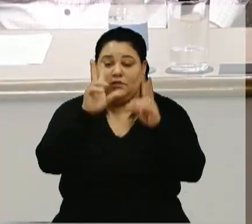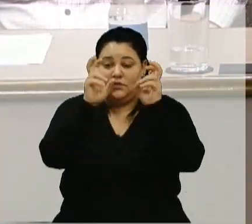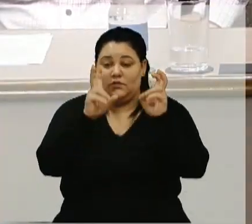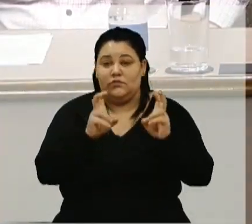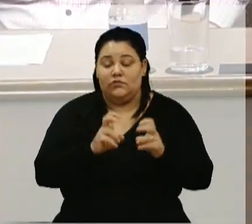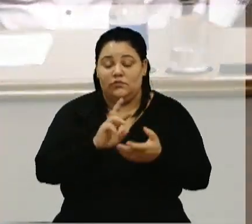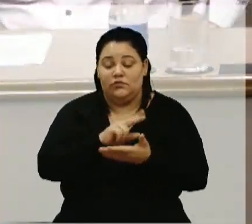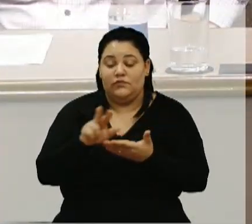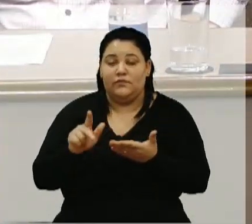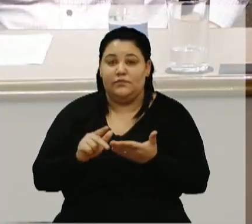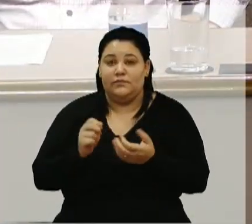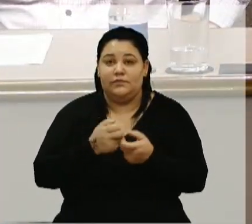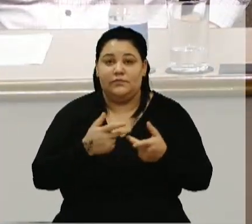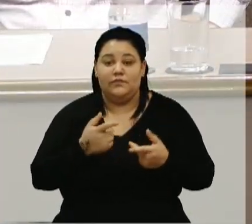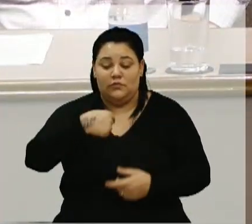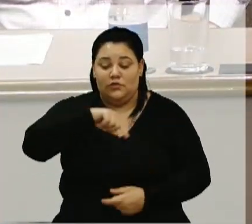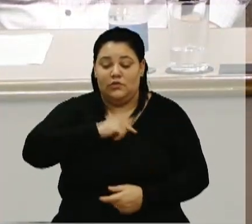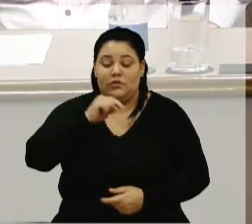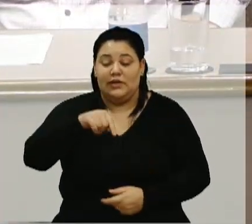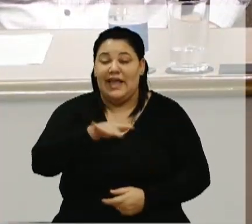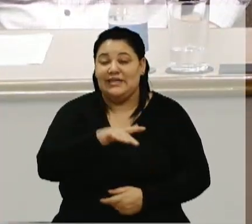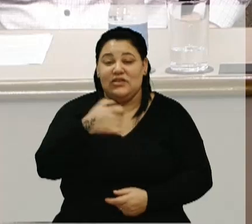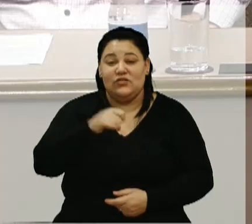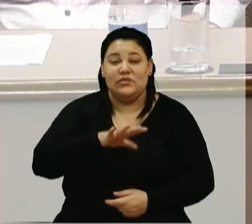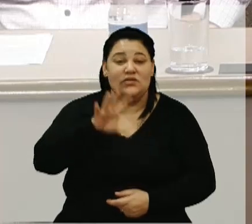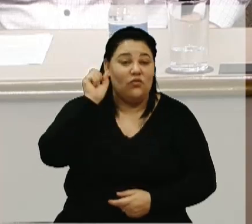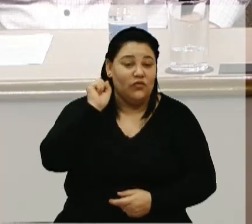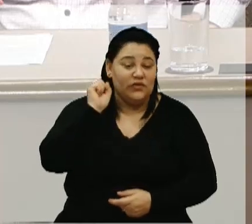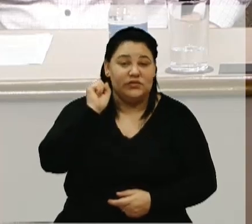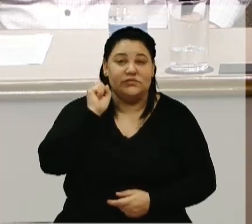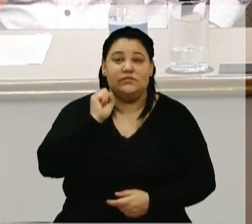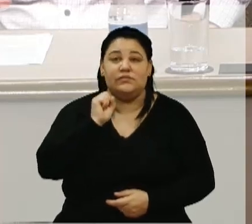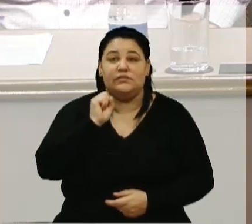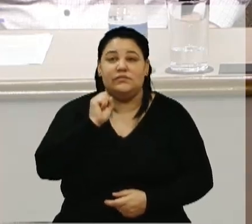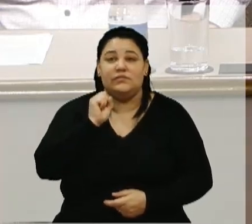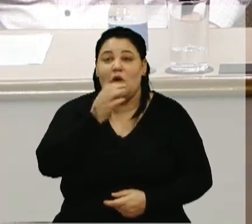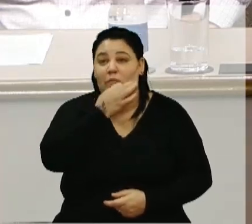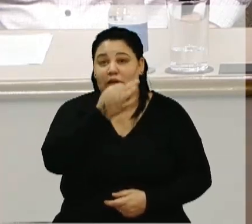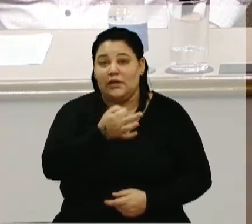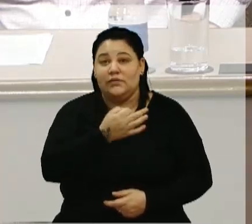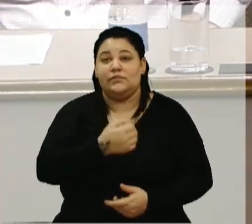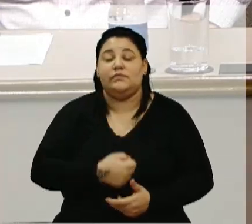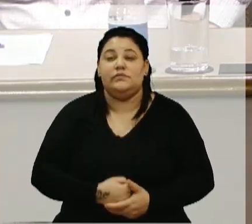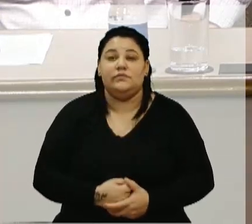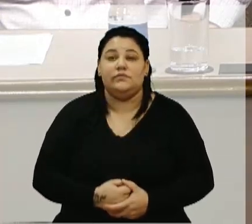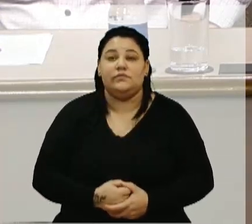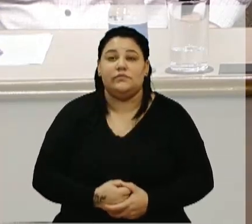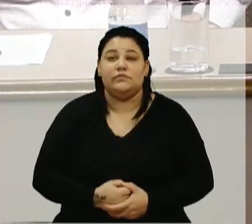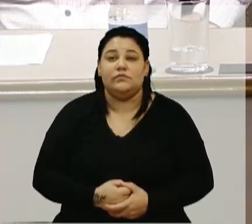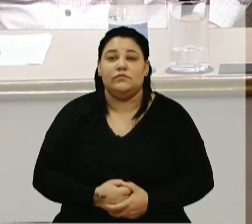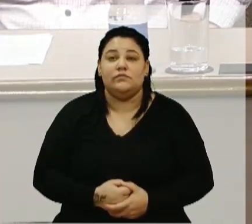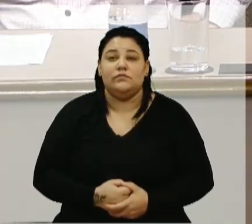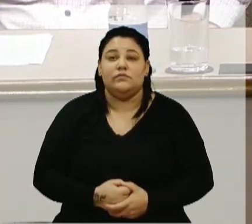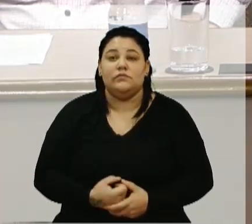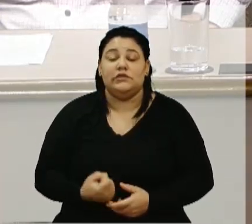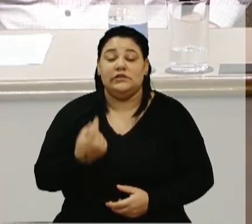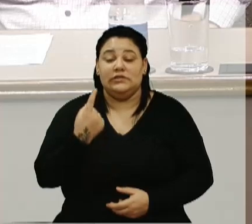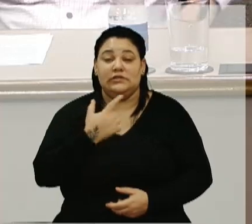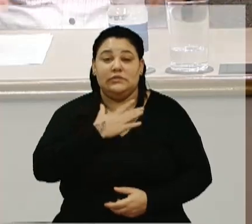aqui, muitas vezes, temos que ouvir posições estranhas para